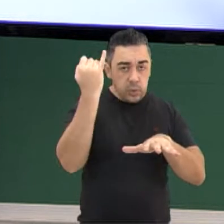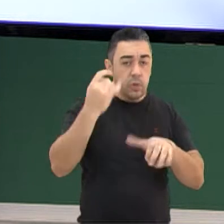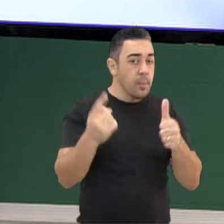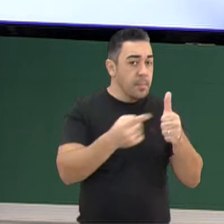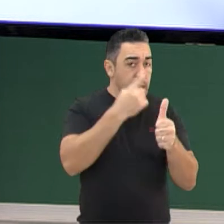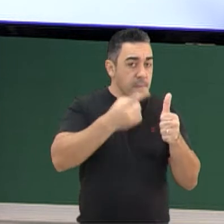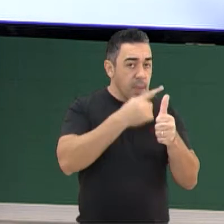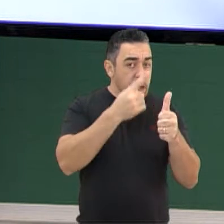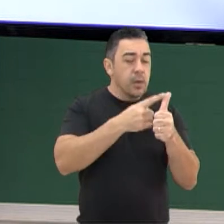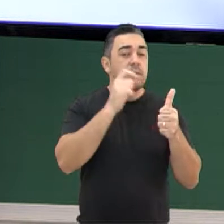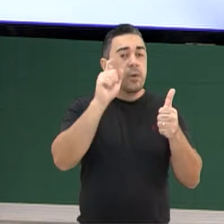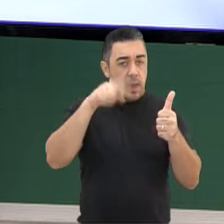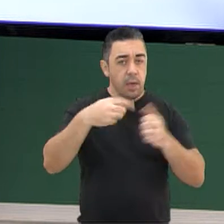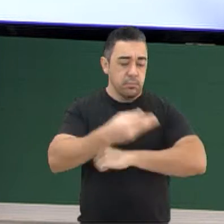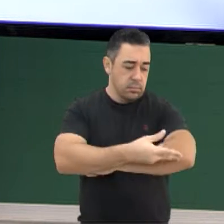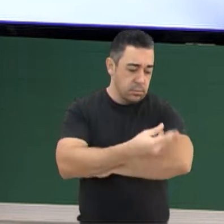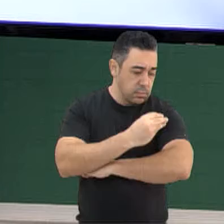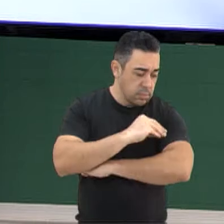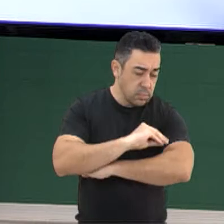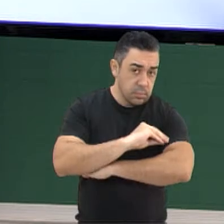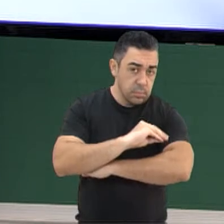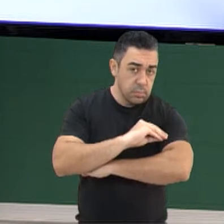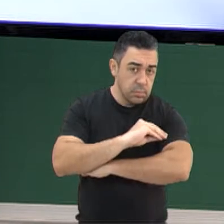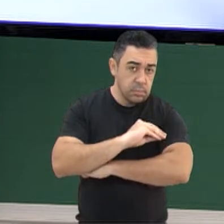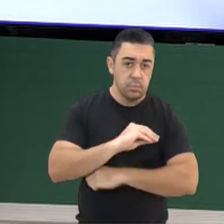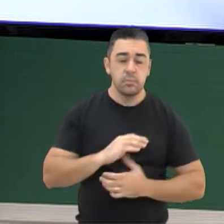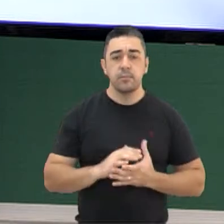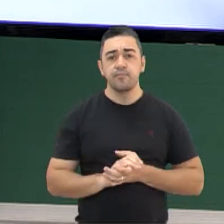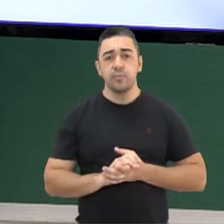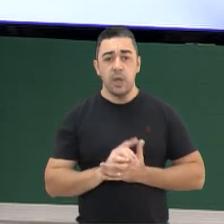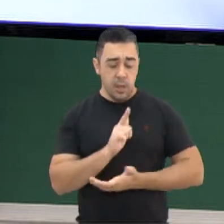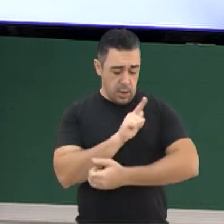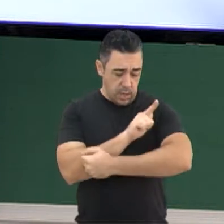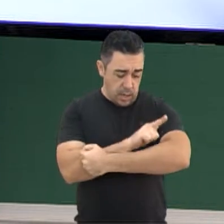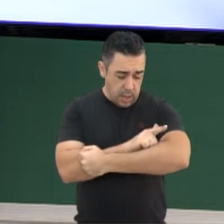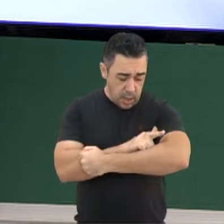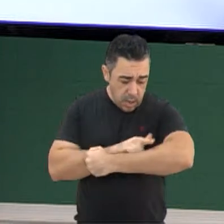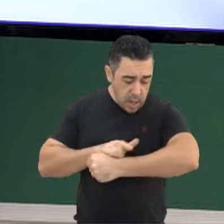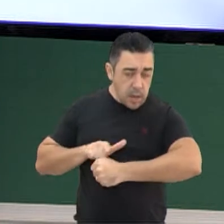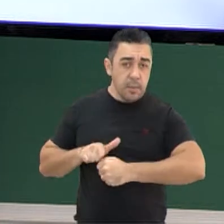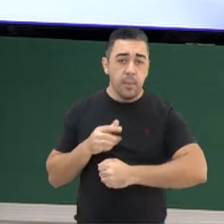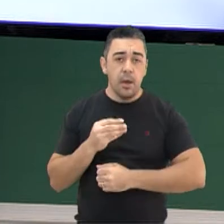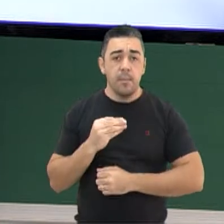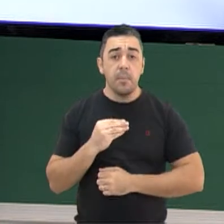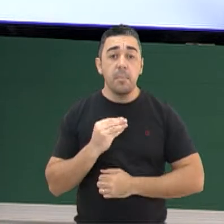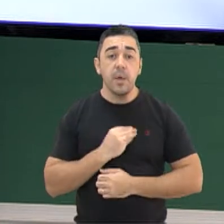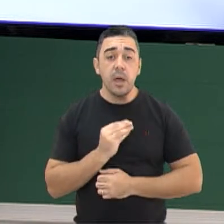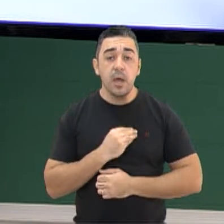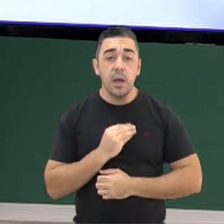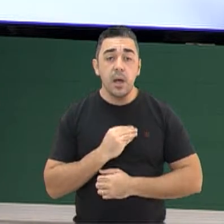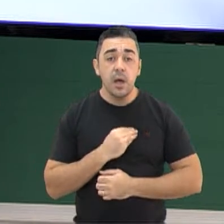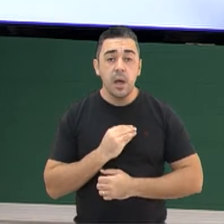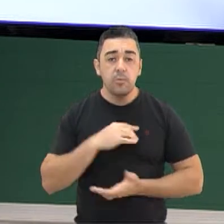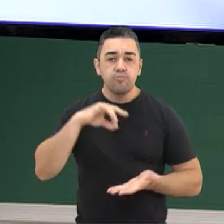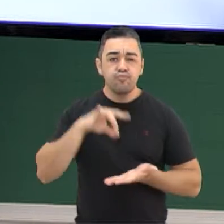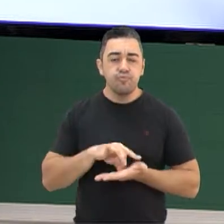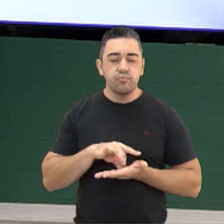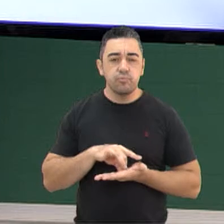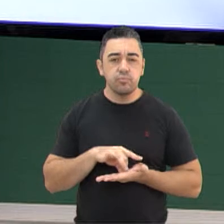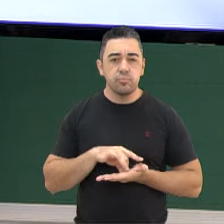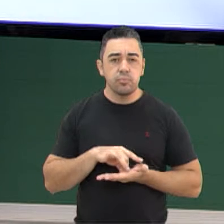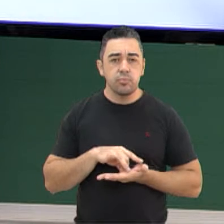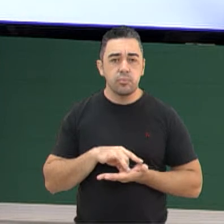é o batismo, que apaga o pecado original. Então, segundo a tradição cristã, o